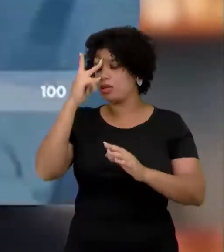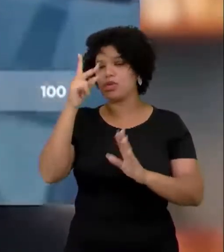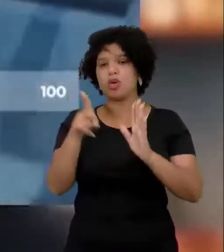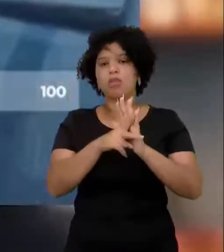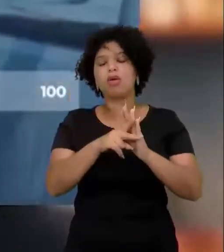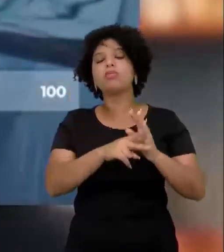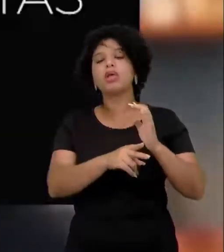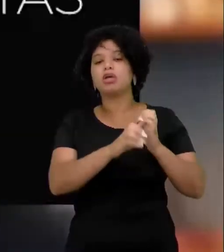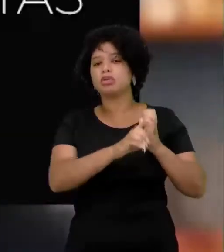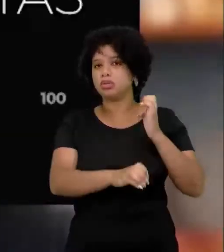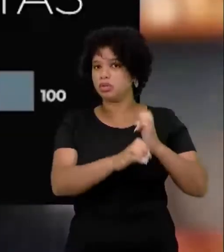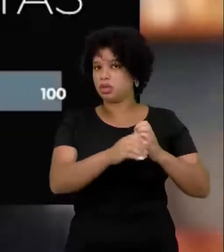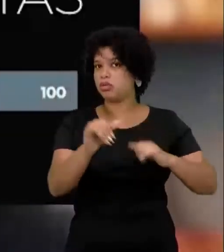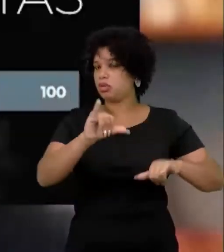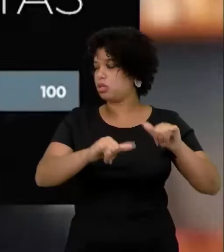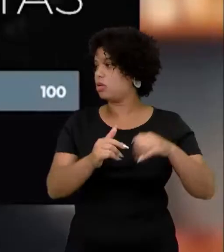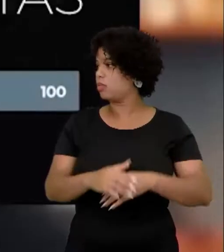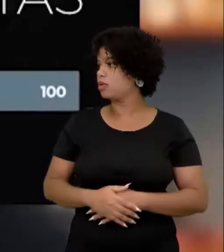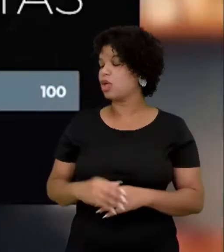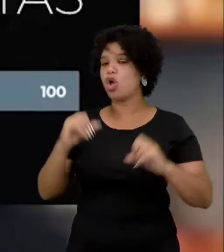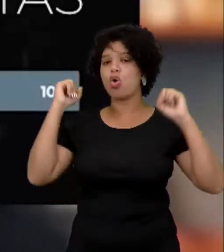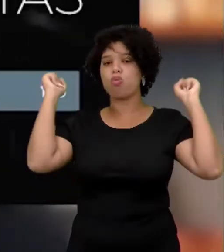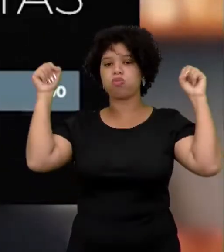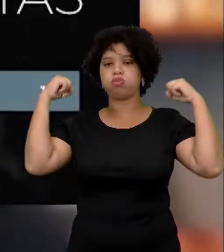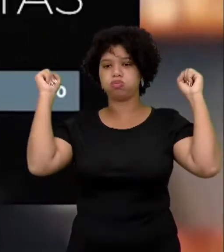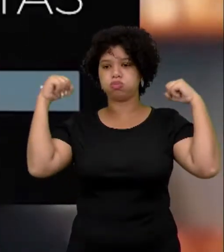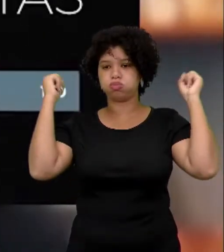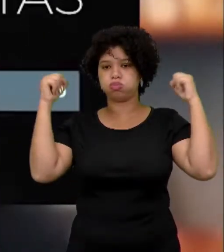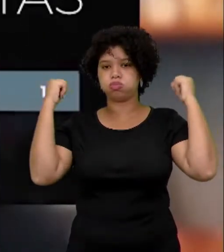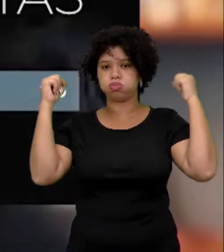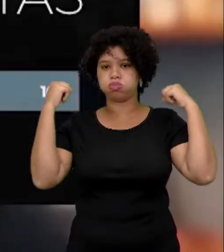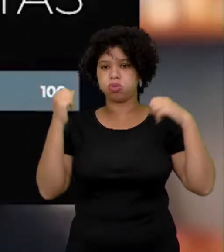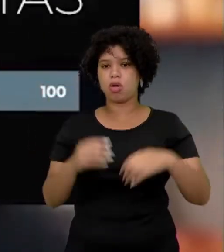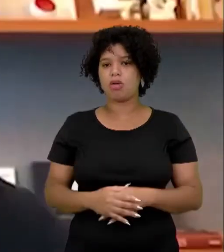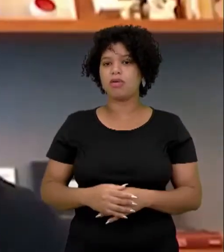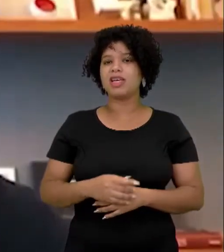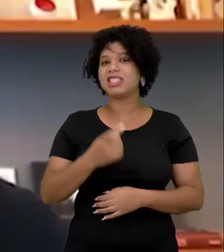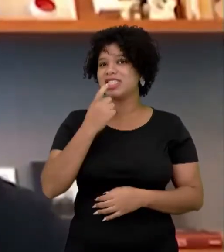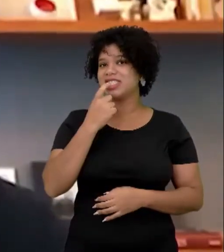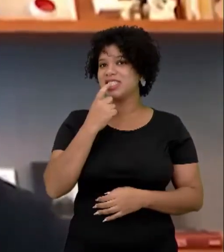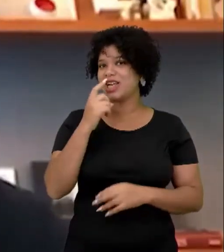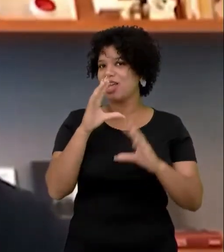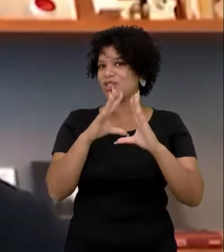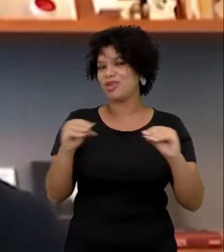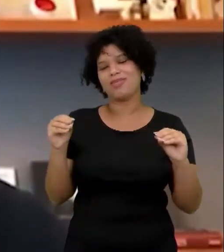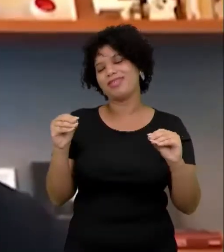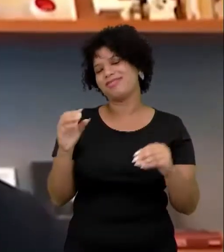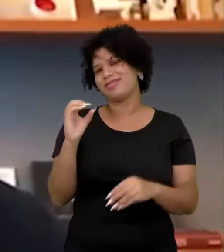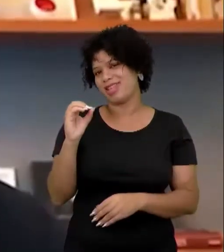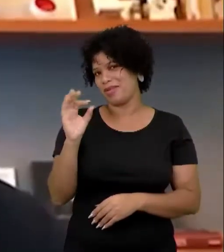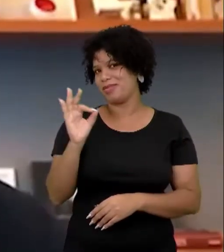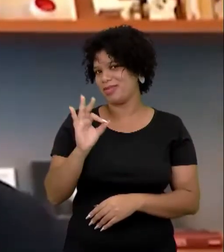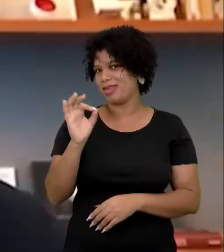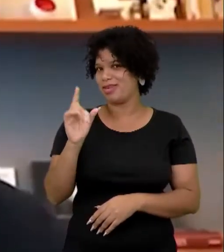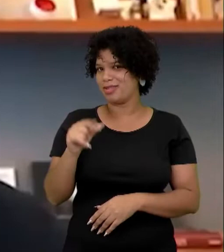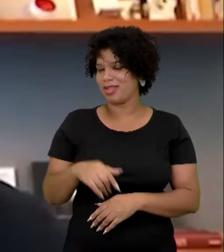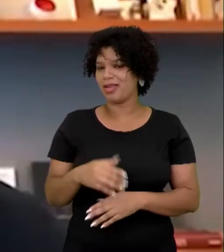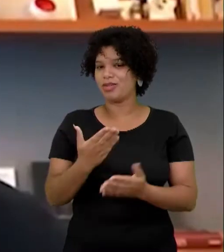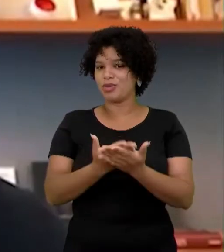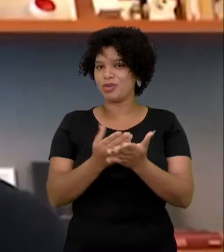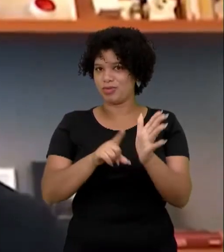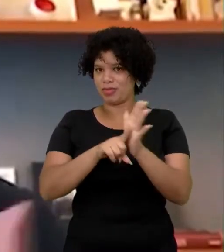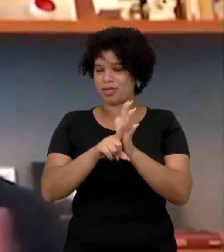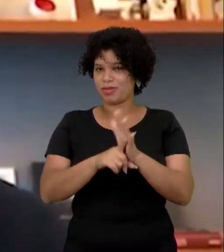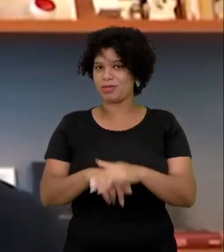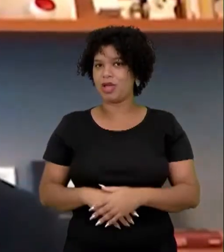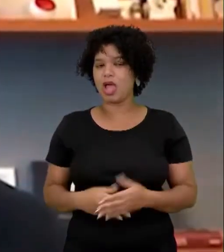só 2%. E educadores físicos e dentistas, uma chance muito próxima de 0%. Isso tudo é o que se vê hoje, mas o que a gente